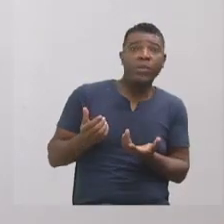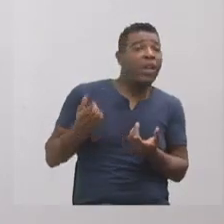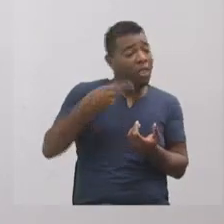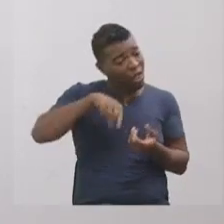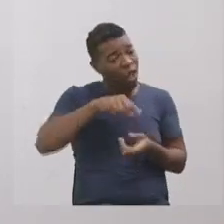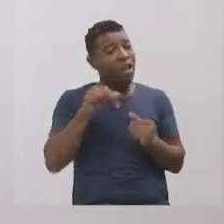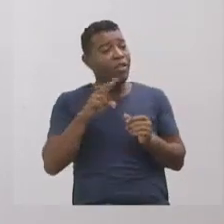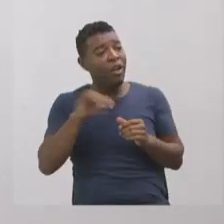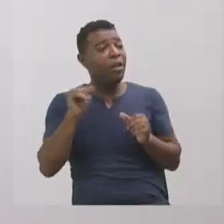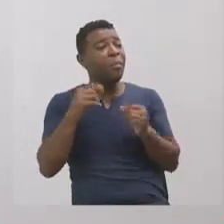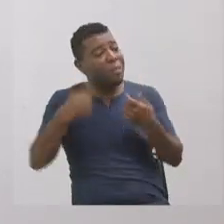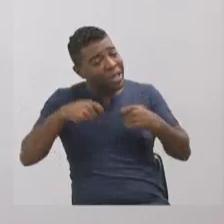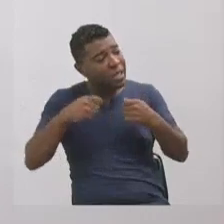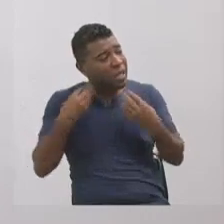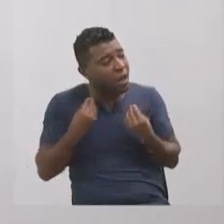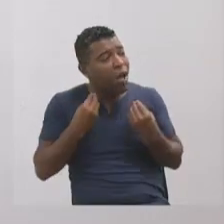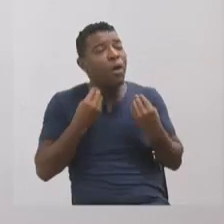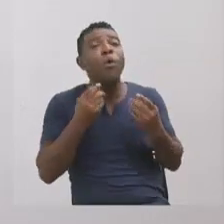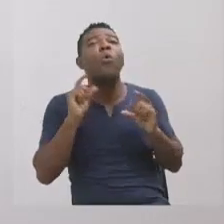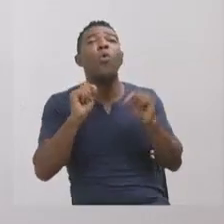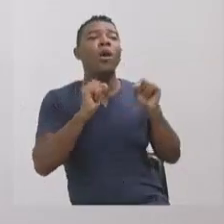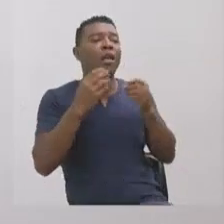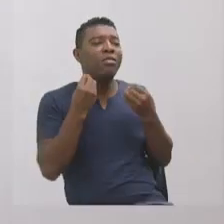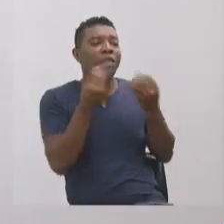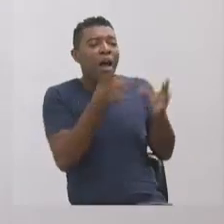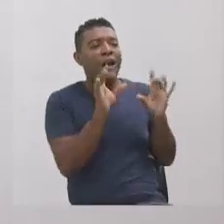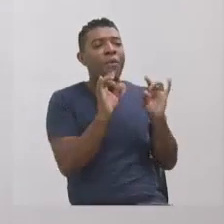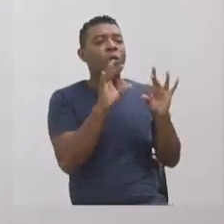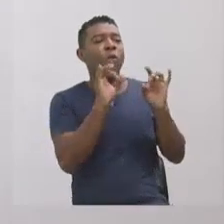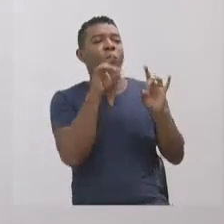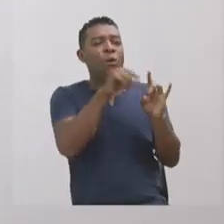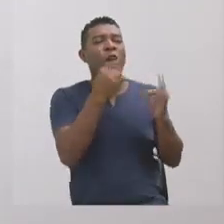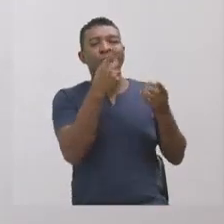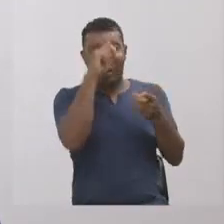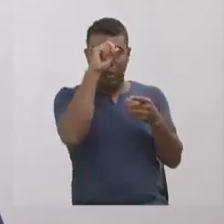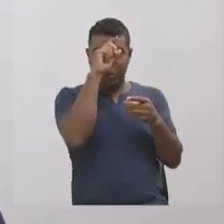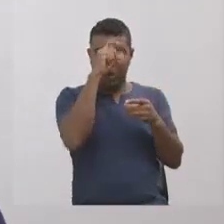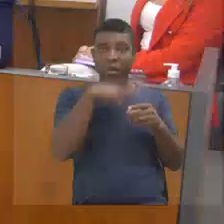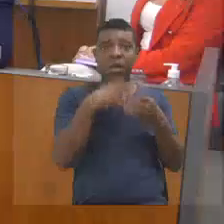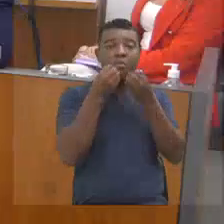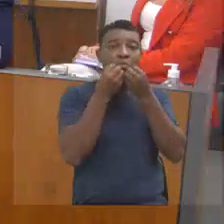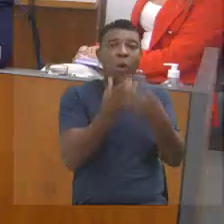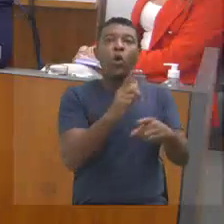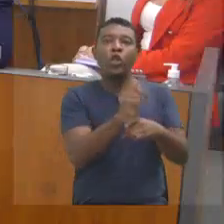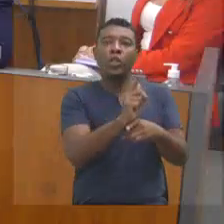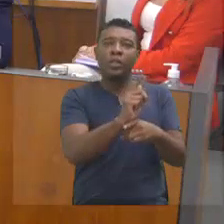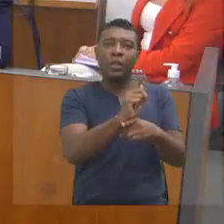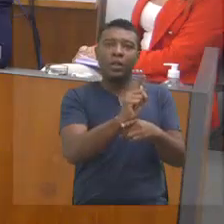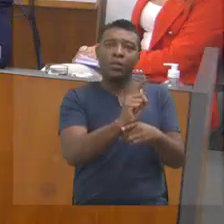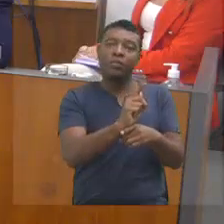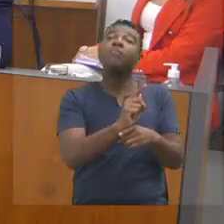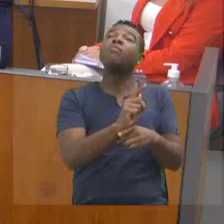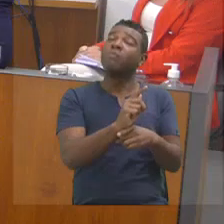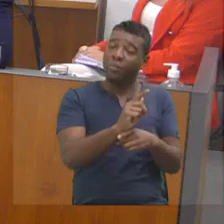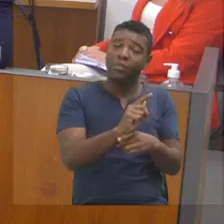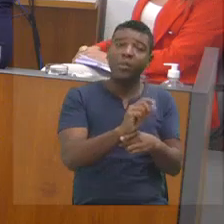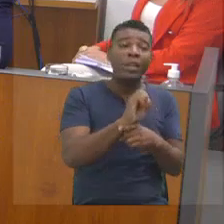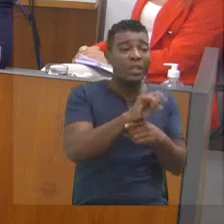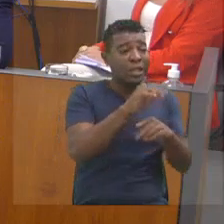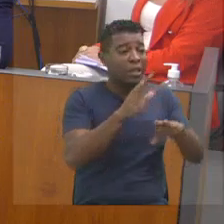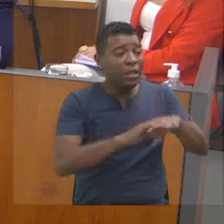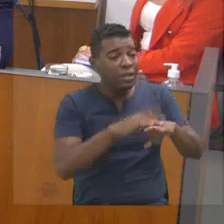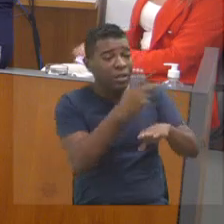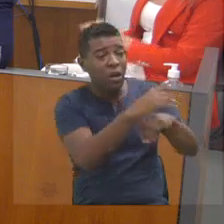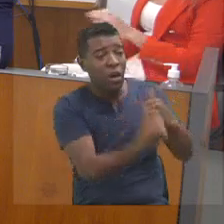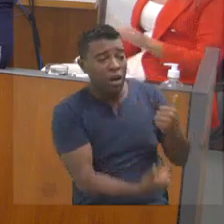hospitais que fazem uma boa gestão tem um projeto de lei aqui que eu acho que se o senhor puder ajudar a gente a fazer esse fortalecimento eu sei que